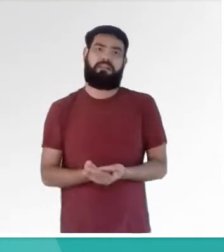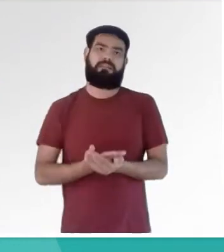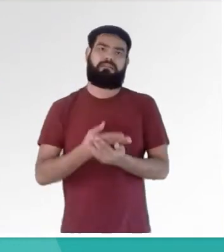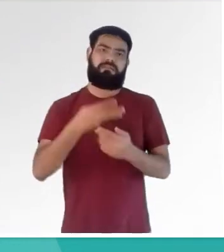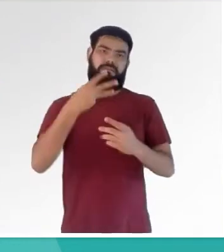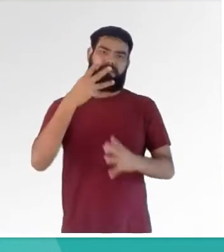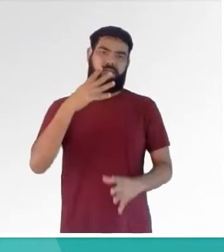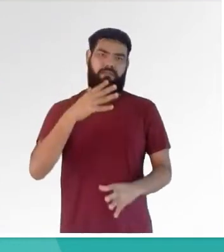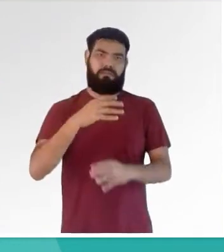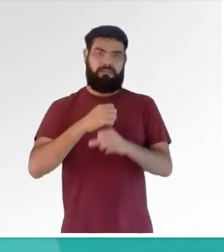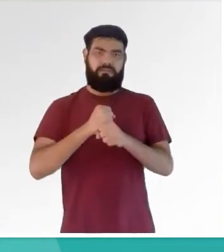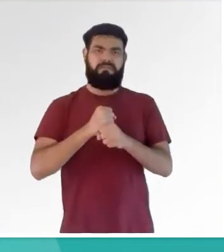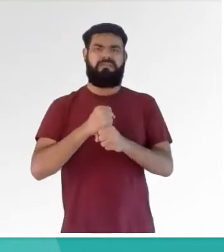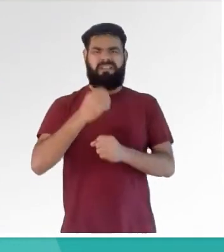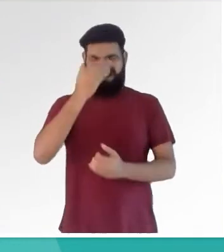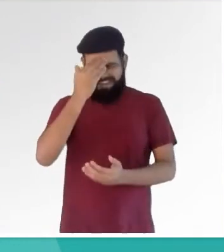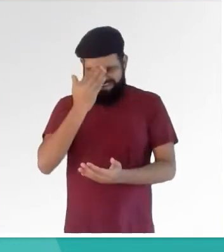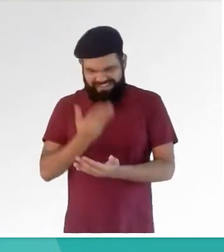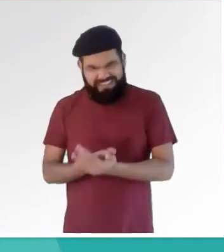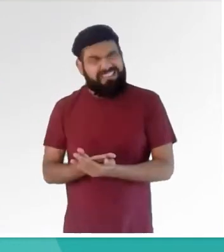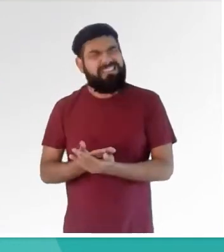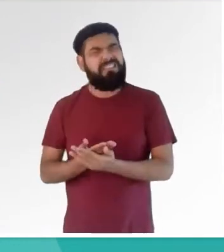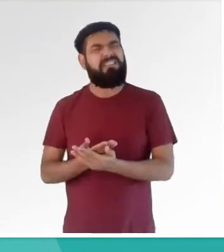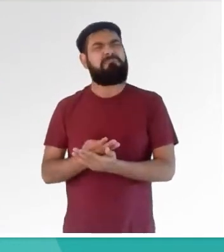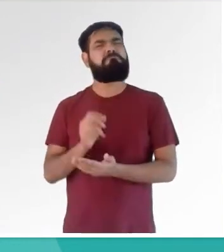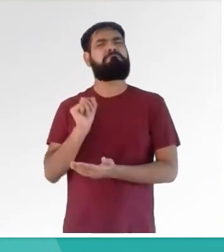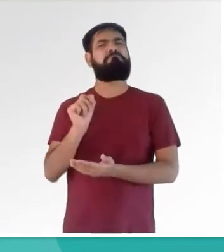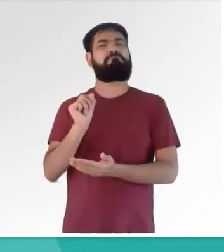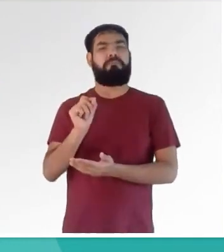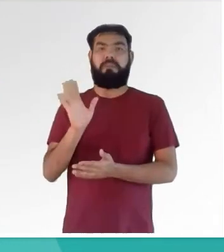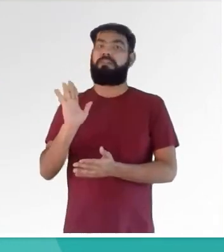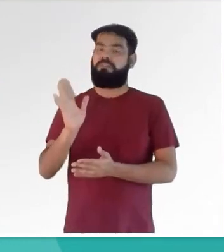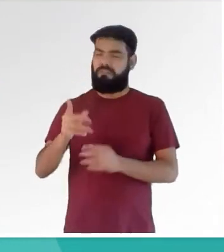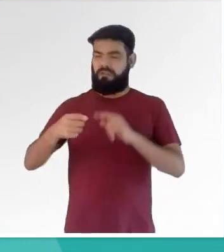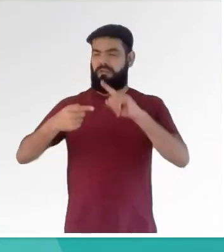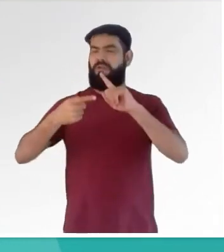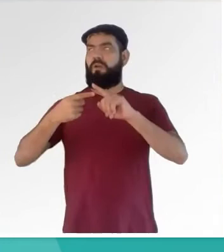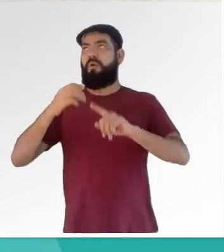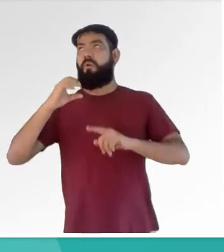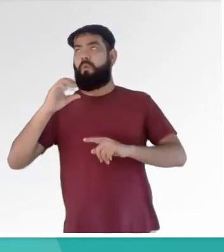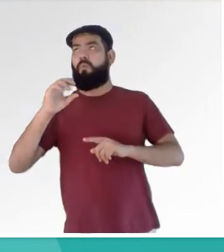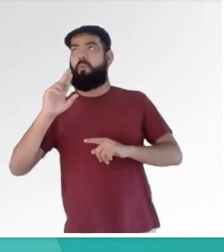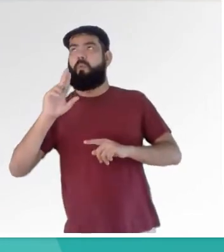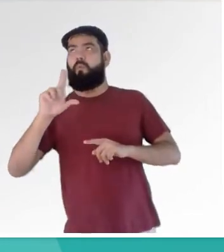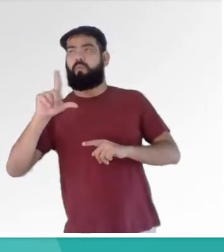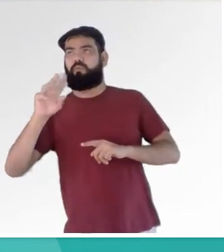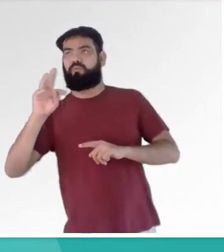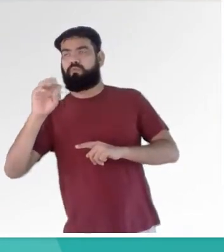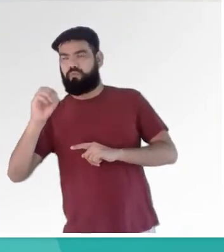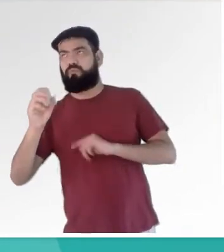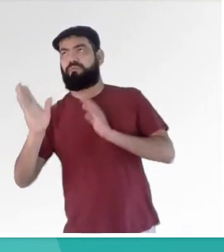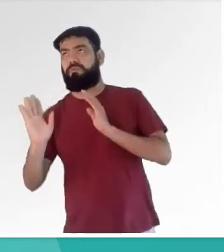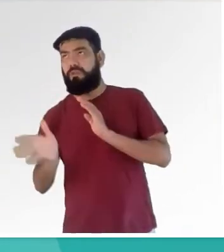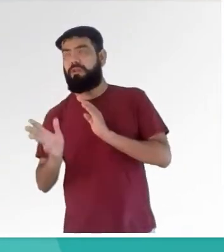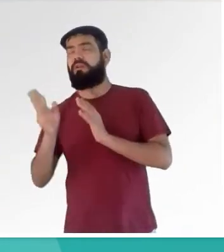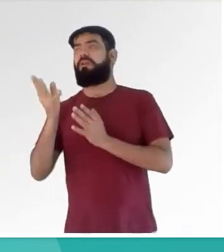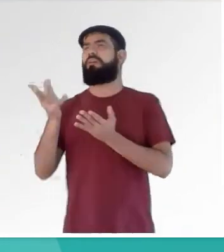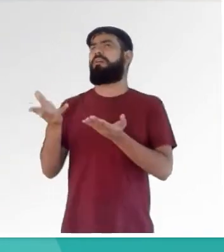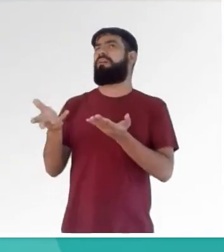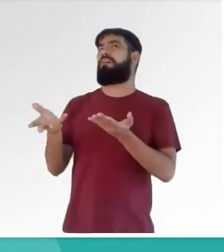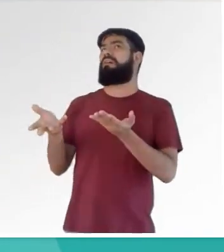E que crença é essa? Além do culto. Então vamos ver. É uma